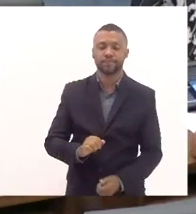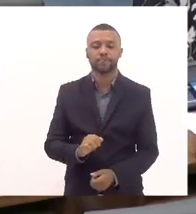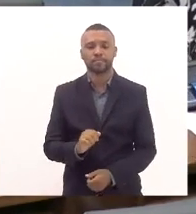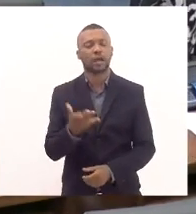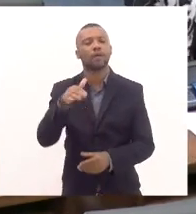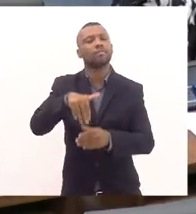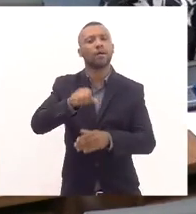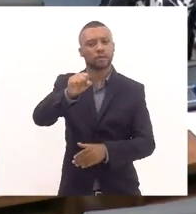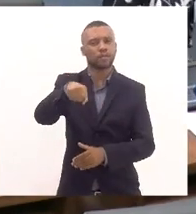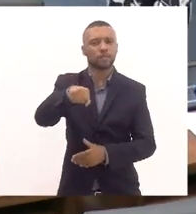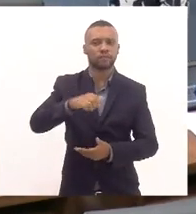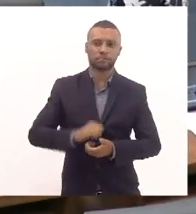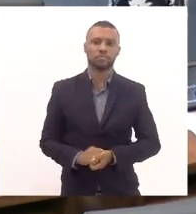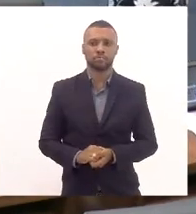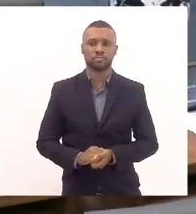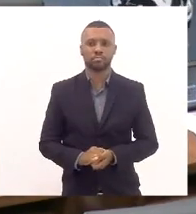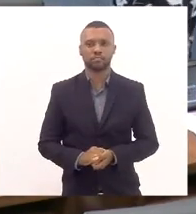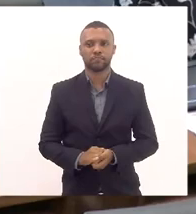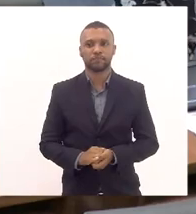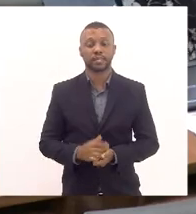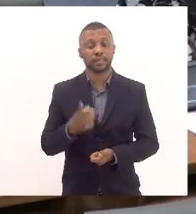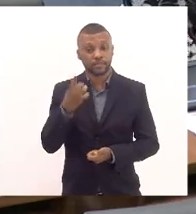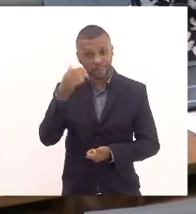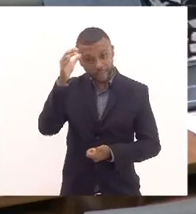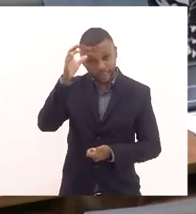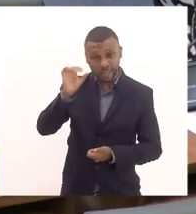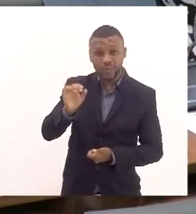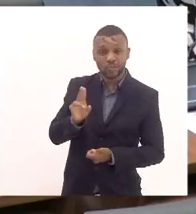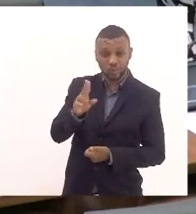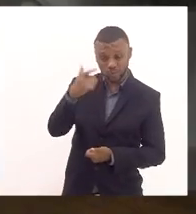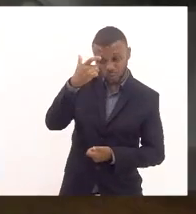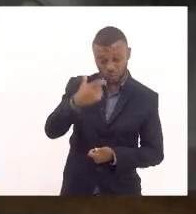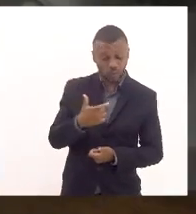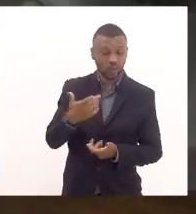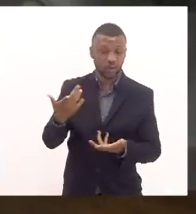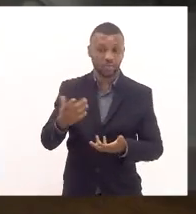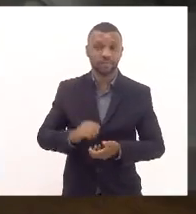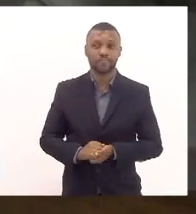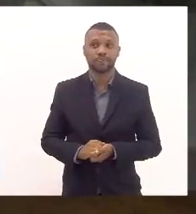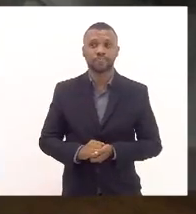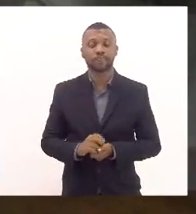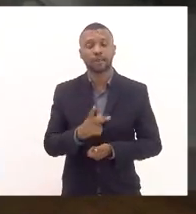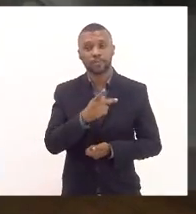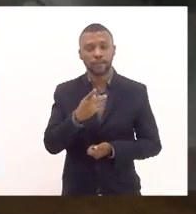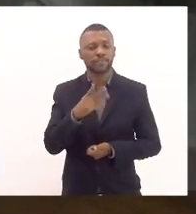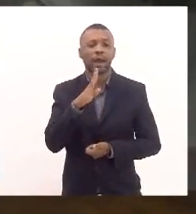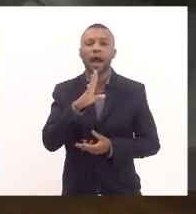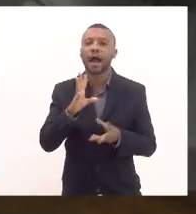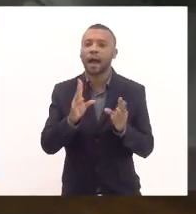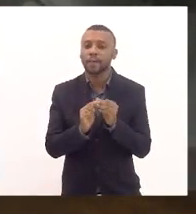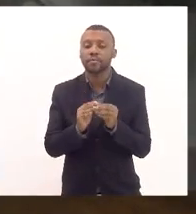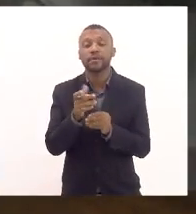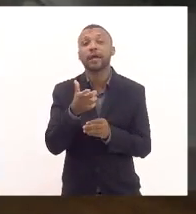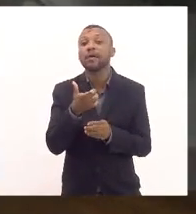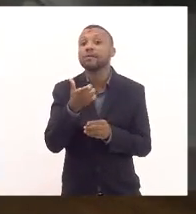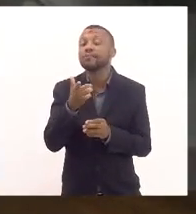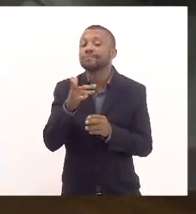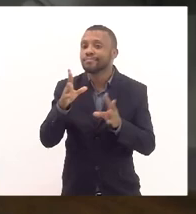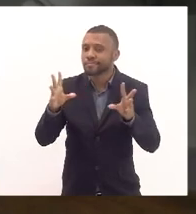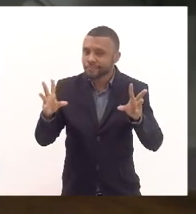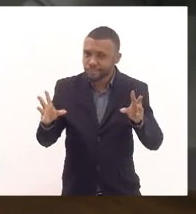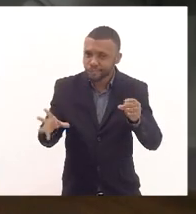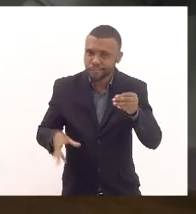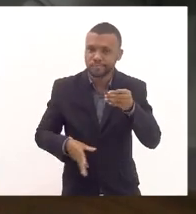sim o deputado da tia Ju que sou eu é presidente bem rapidamente também quero fazer a